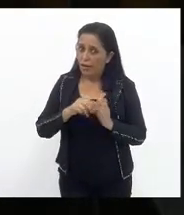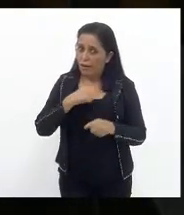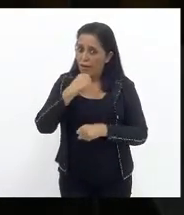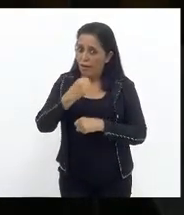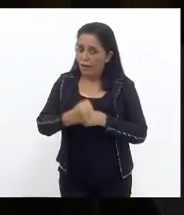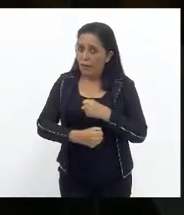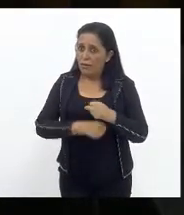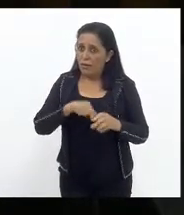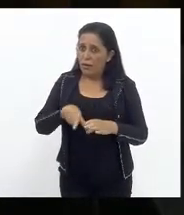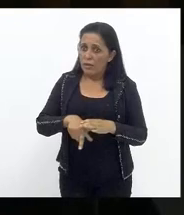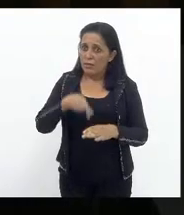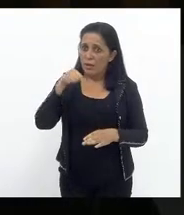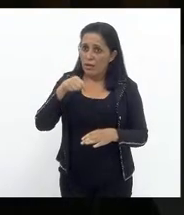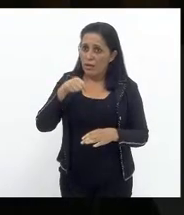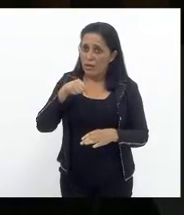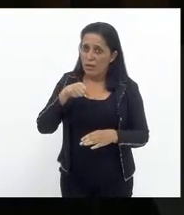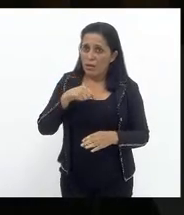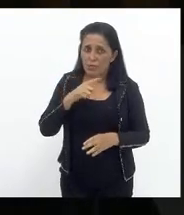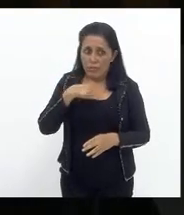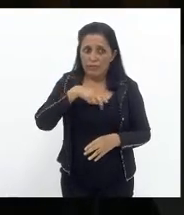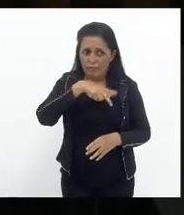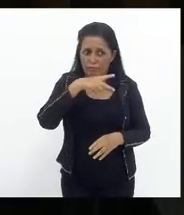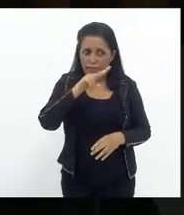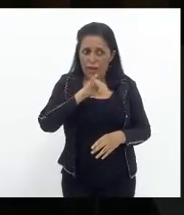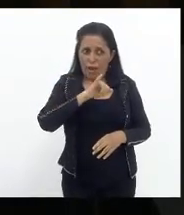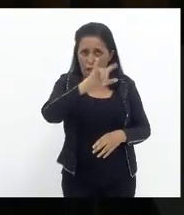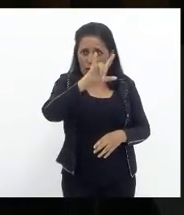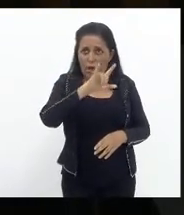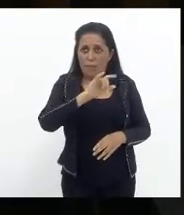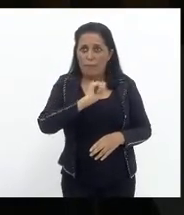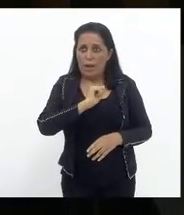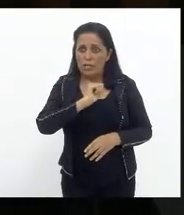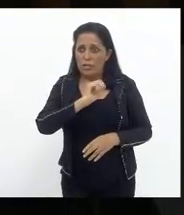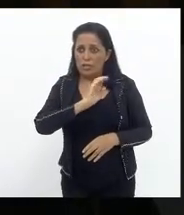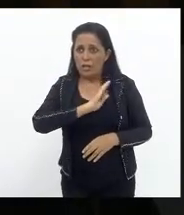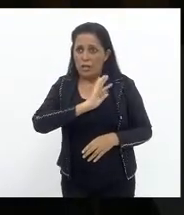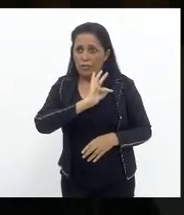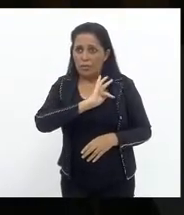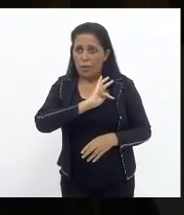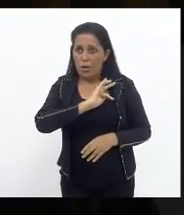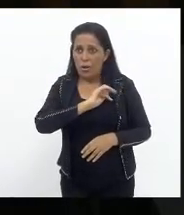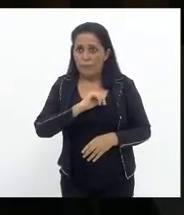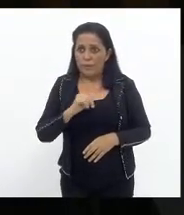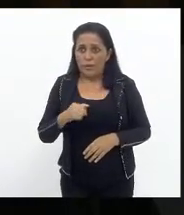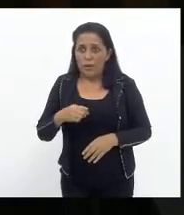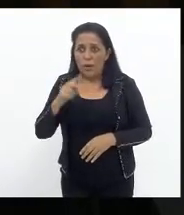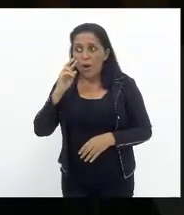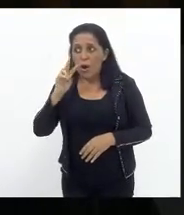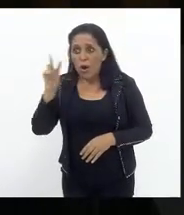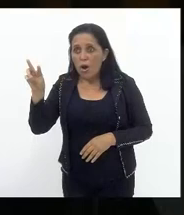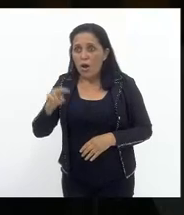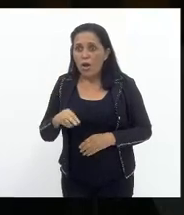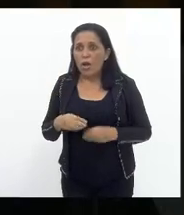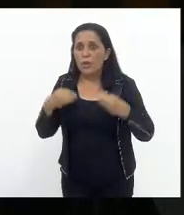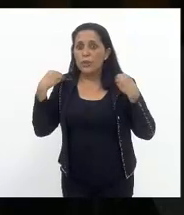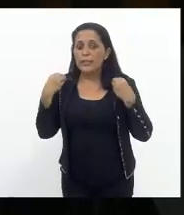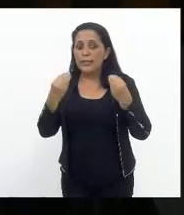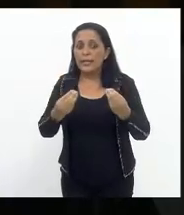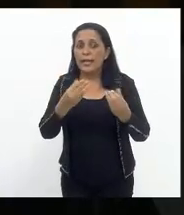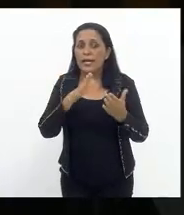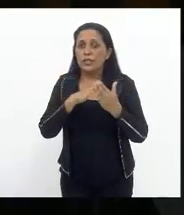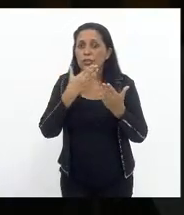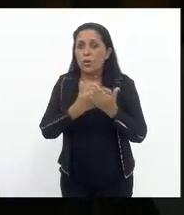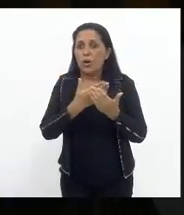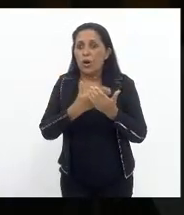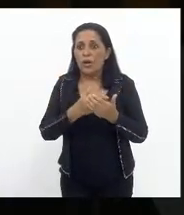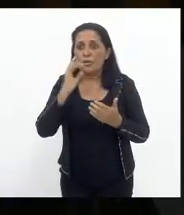o senhor estiver transitando pela Baixada, o senhor fala assim: olha, eu não entreguei a escola que